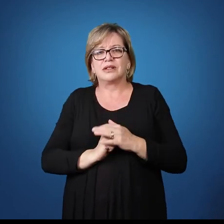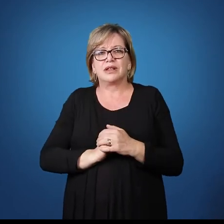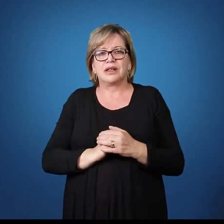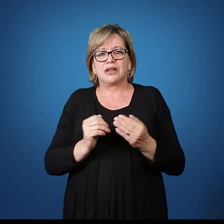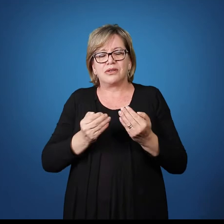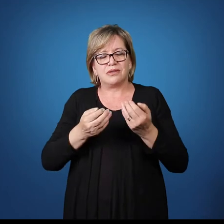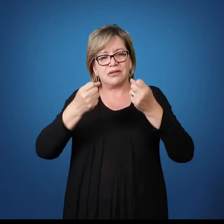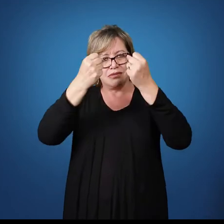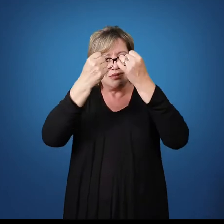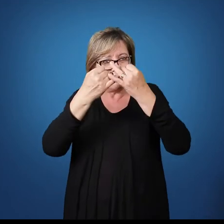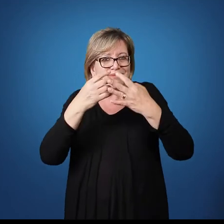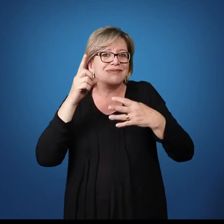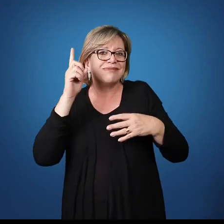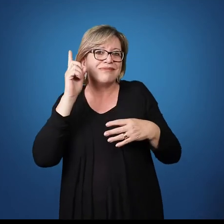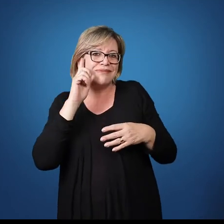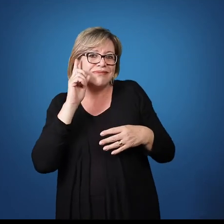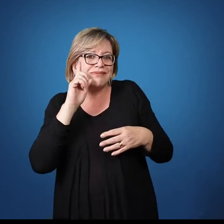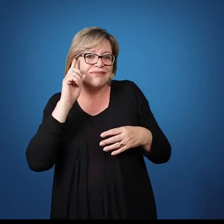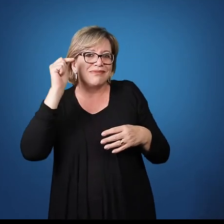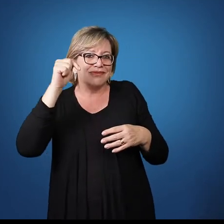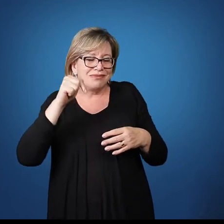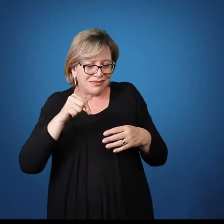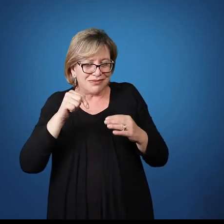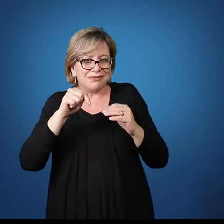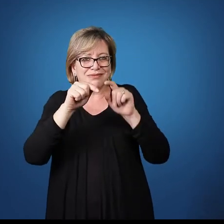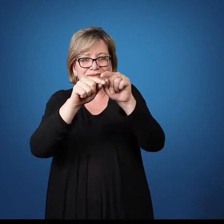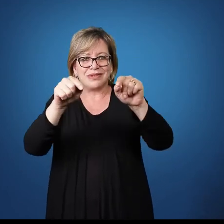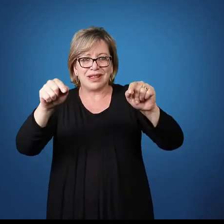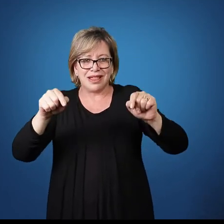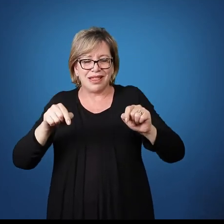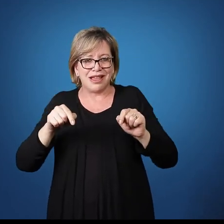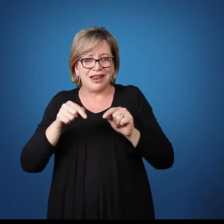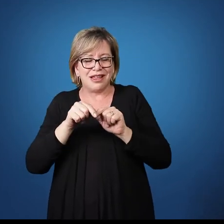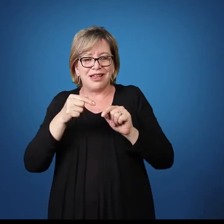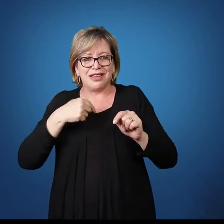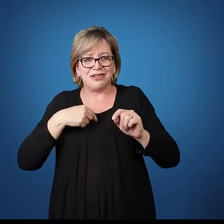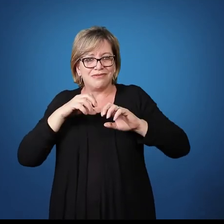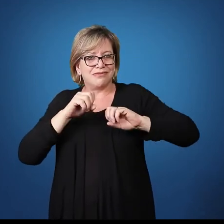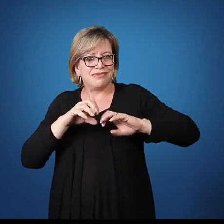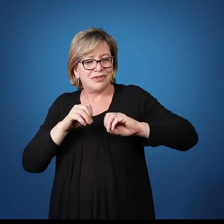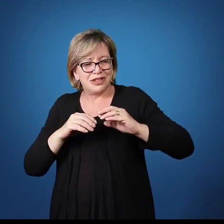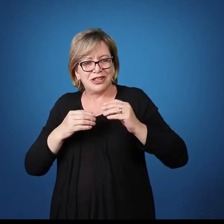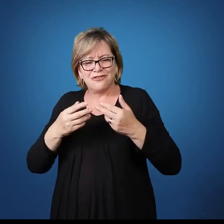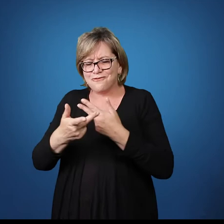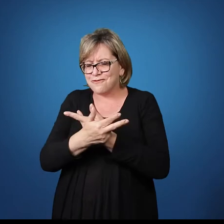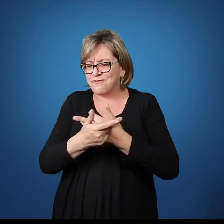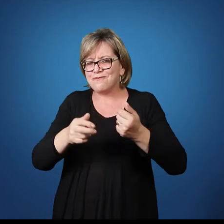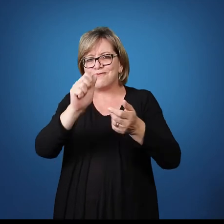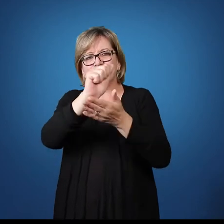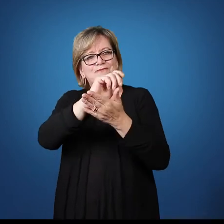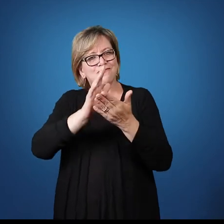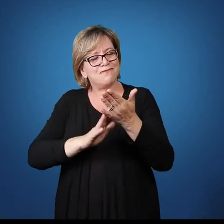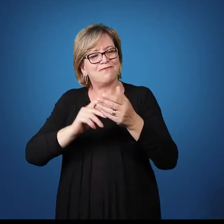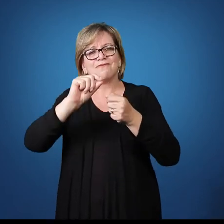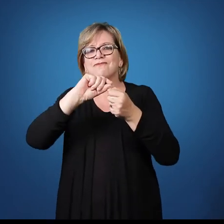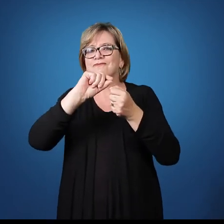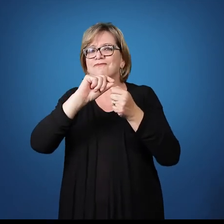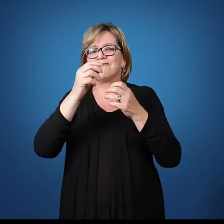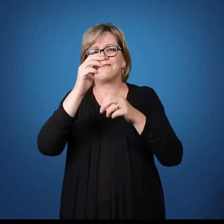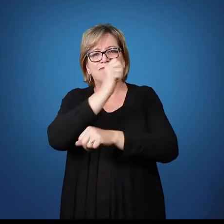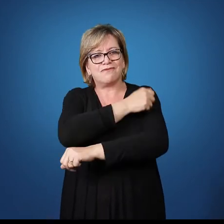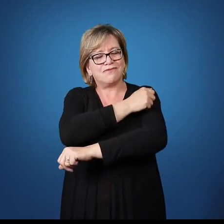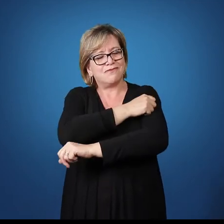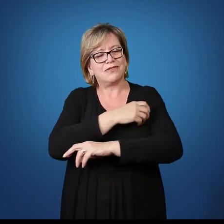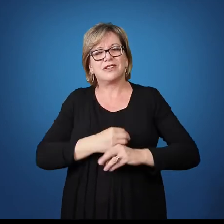minha rotina, né? Aqui nessa sala, é a sala que eu trabalho, que eu desenvolvo várias atividades com os alunos.